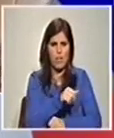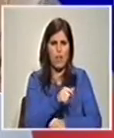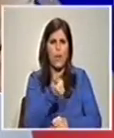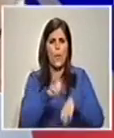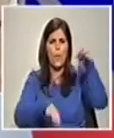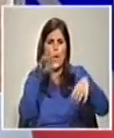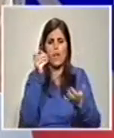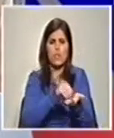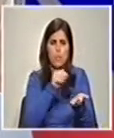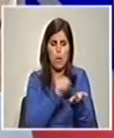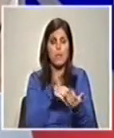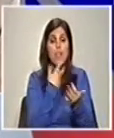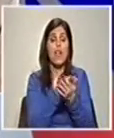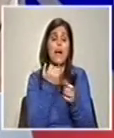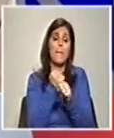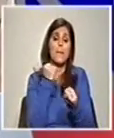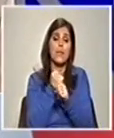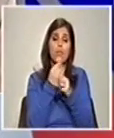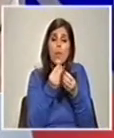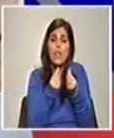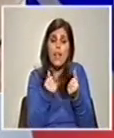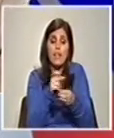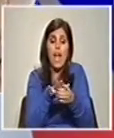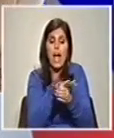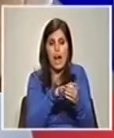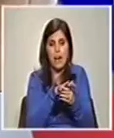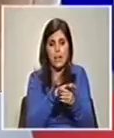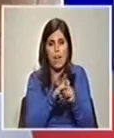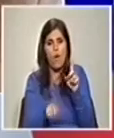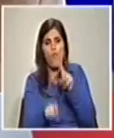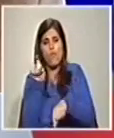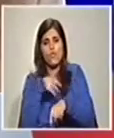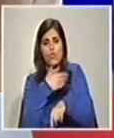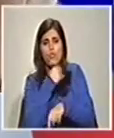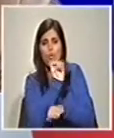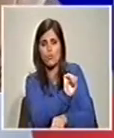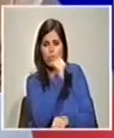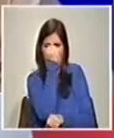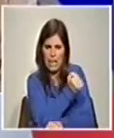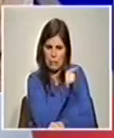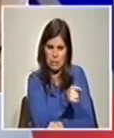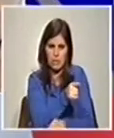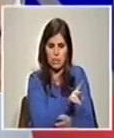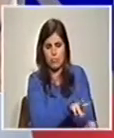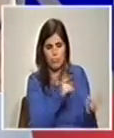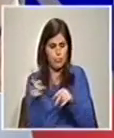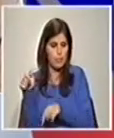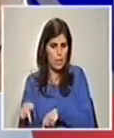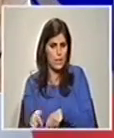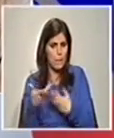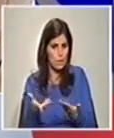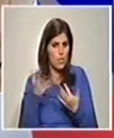fazer com que eles tenham empregos de qualidade nesta área e fujam daquele que seria o seu mundo normal de criminalidade. Trouxemos para cá e temos neste